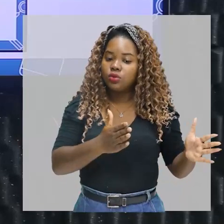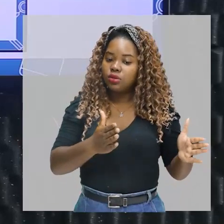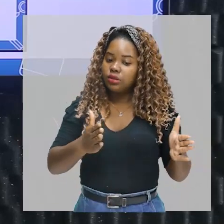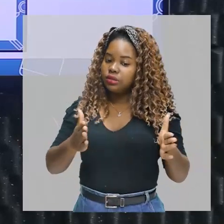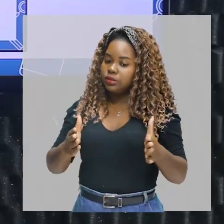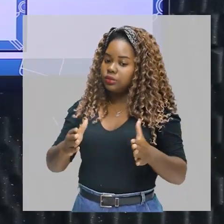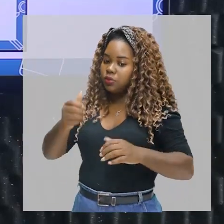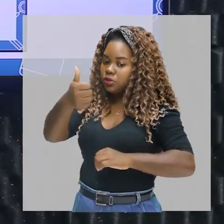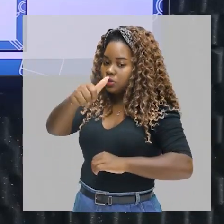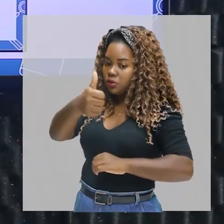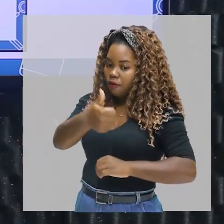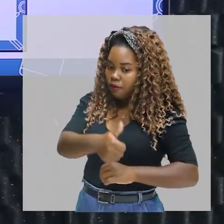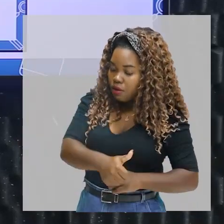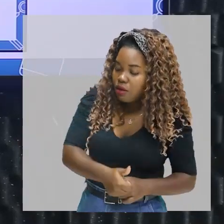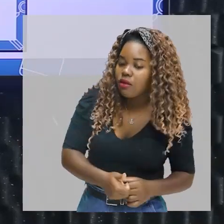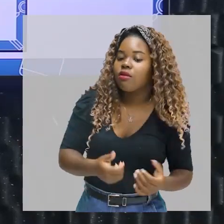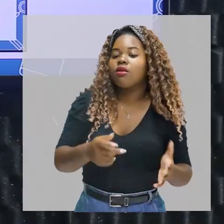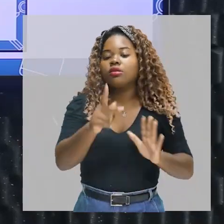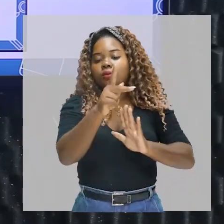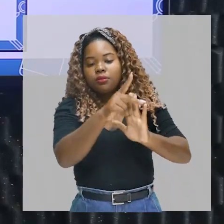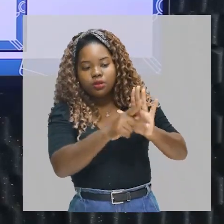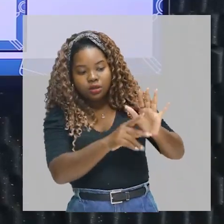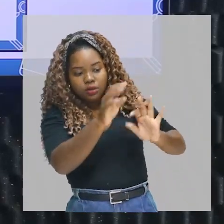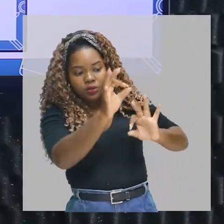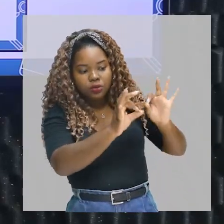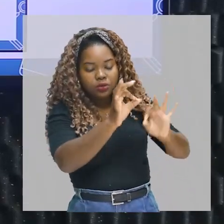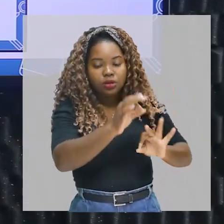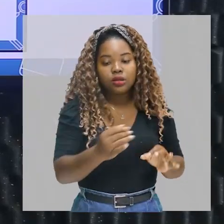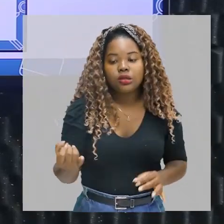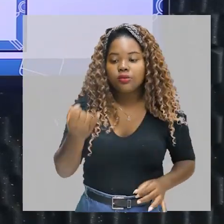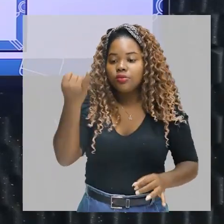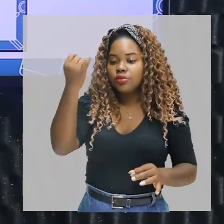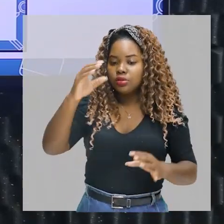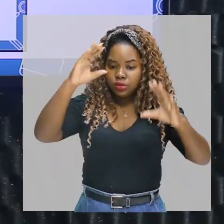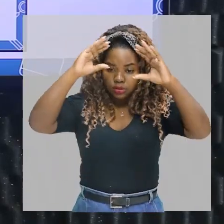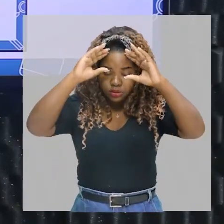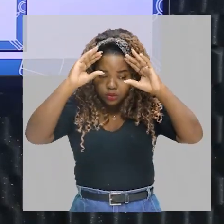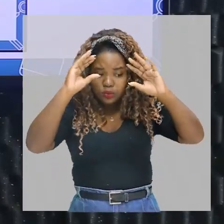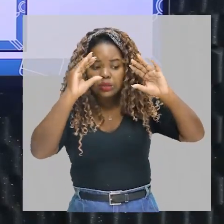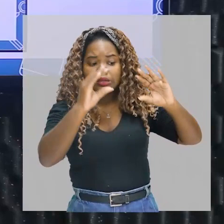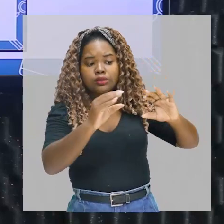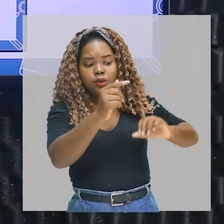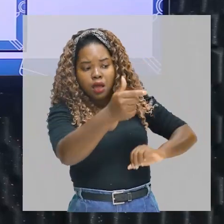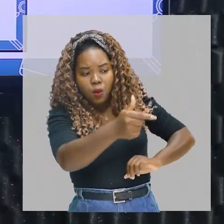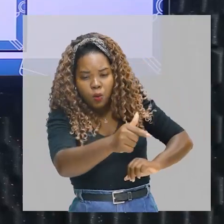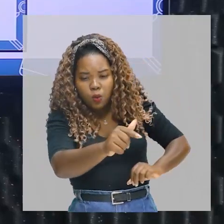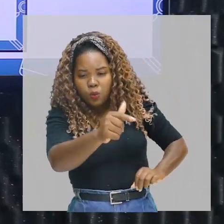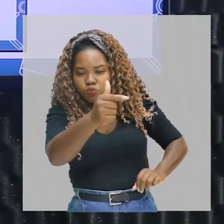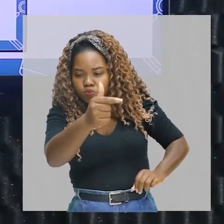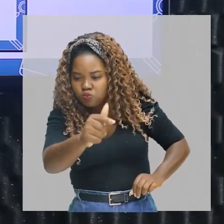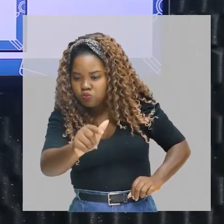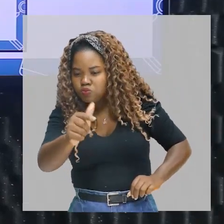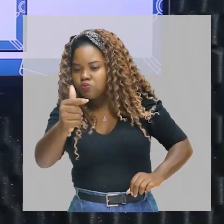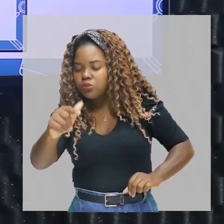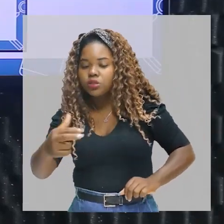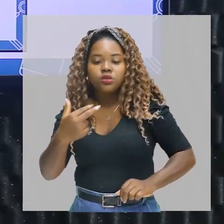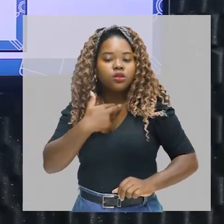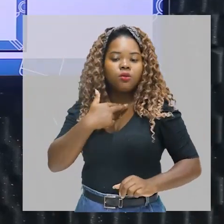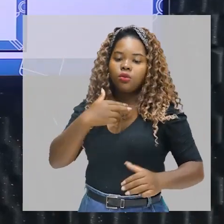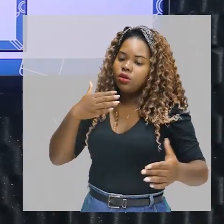de avaliação aqui, ó, é interessante que eu respeite essa continuidade. Não pode